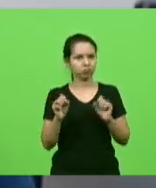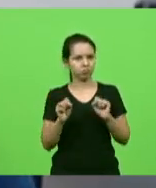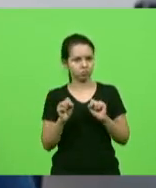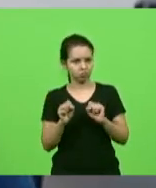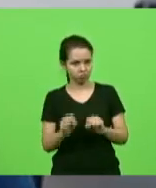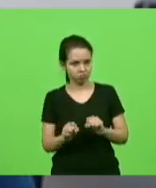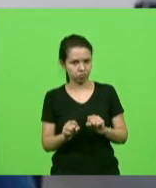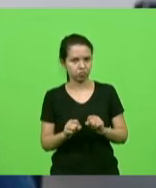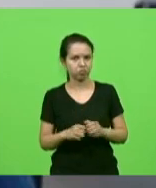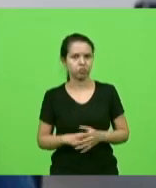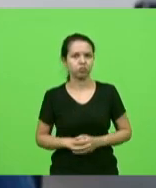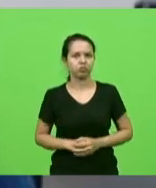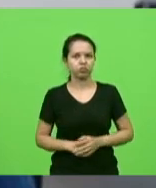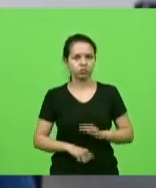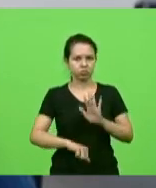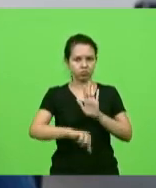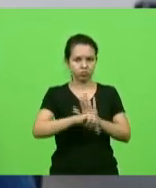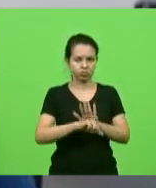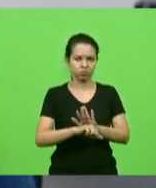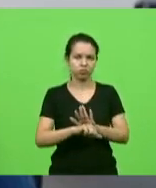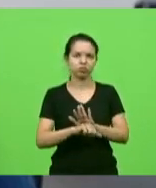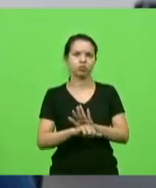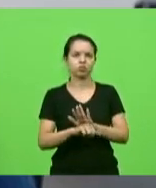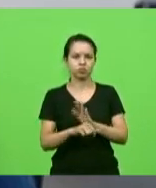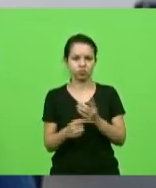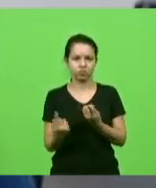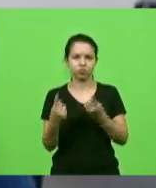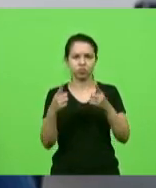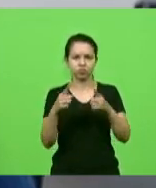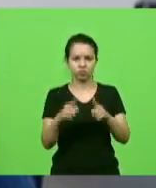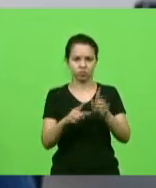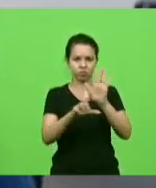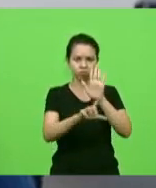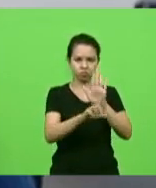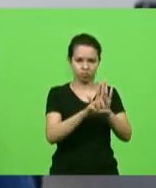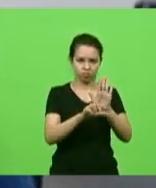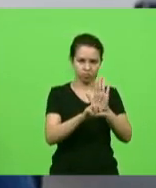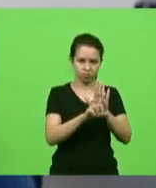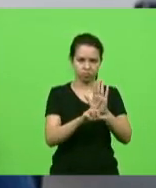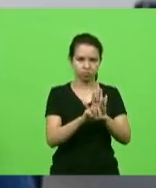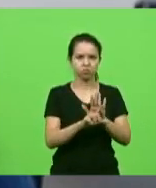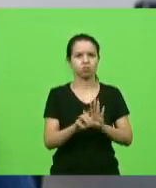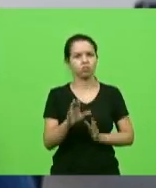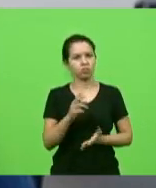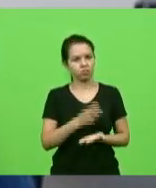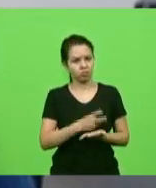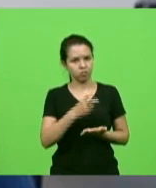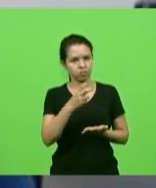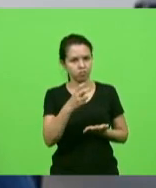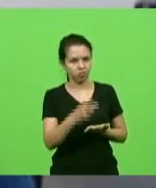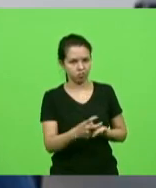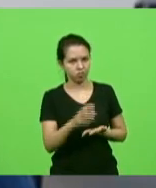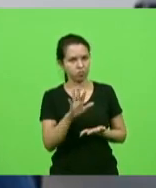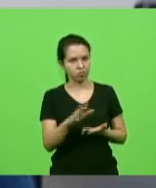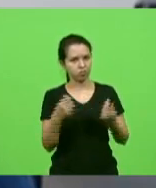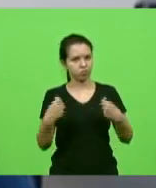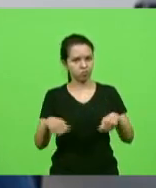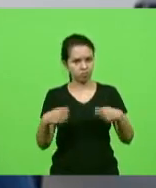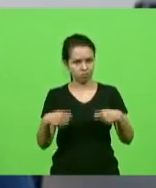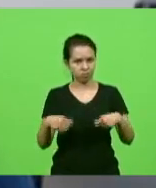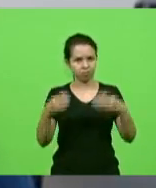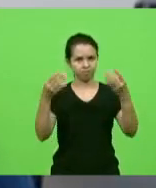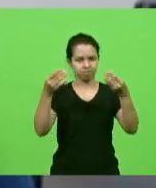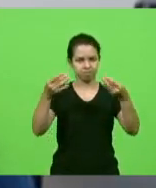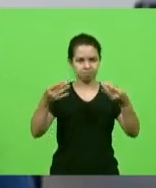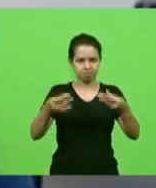para que seja apurado o processo de impeachment a conduta imputada ao agente o que deve substituir a uma tipificação mínima não